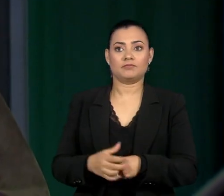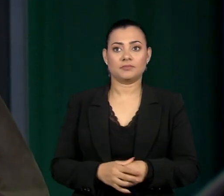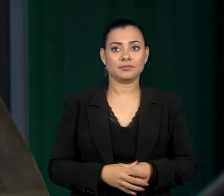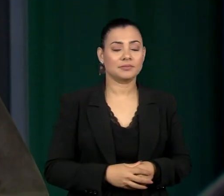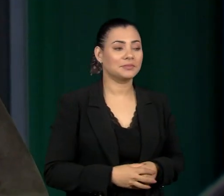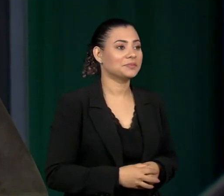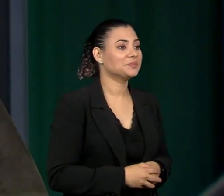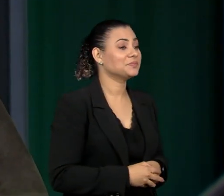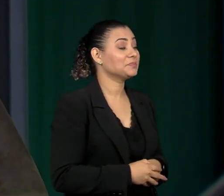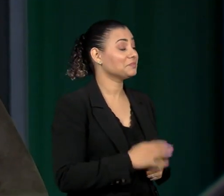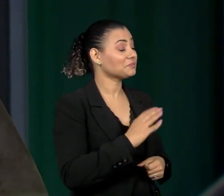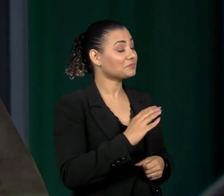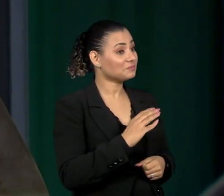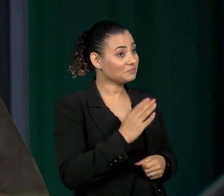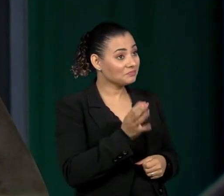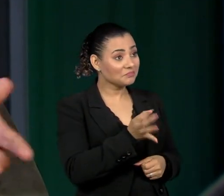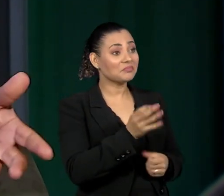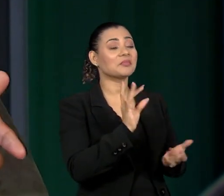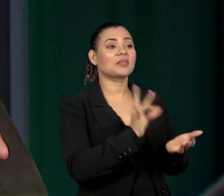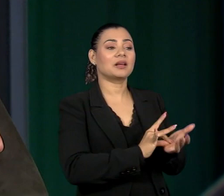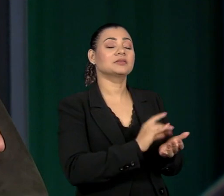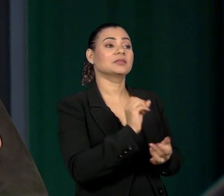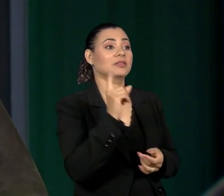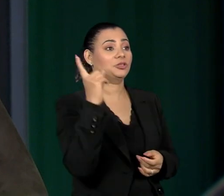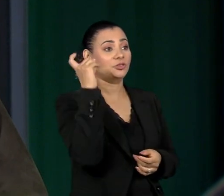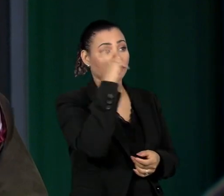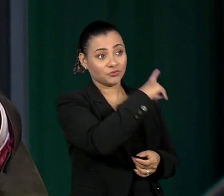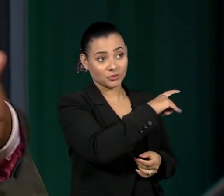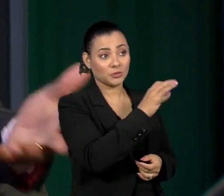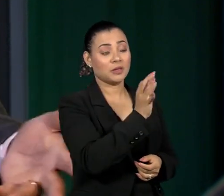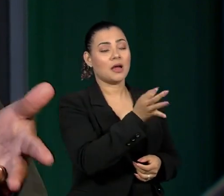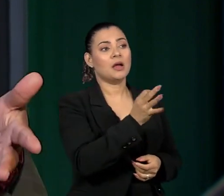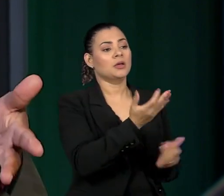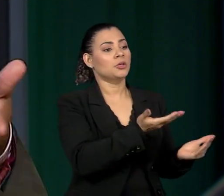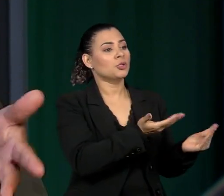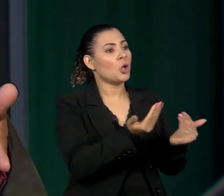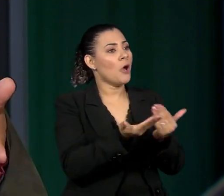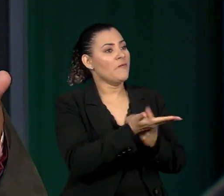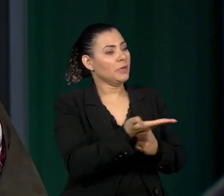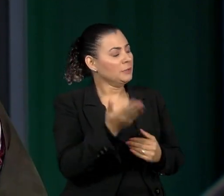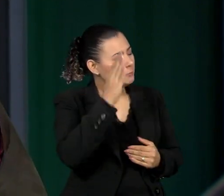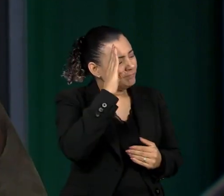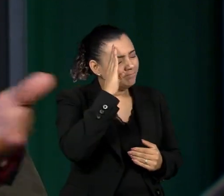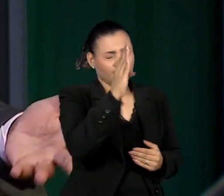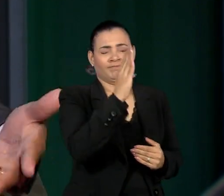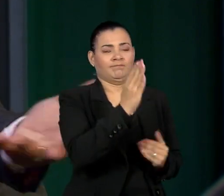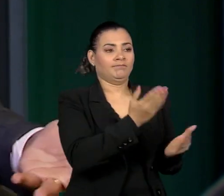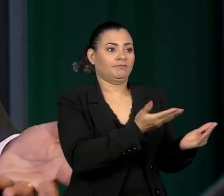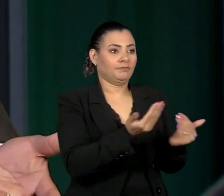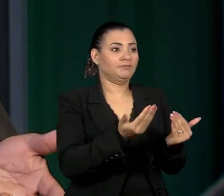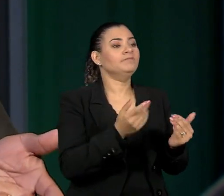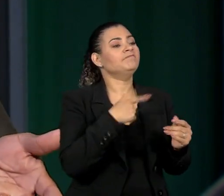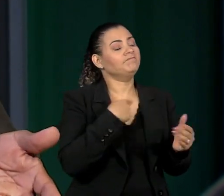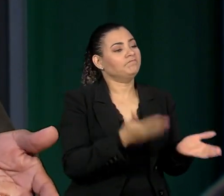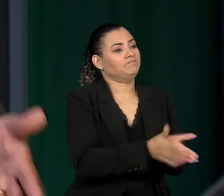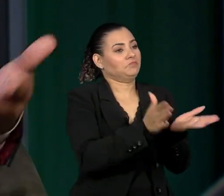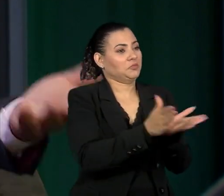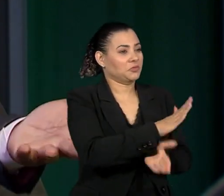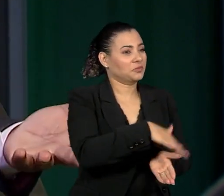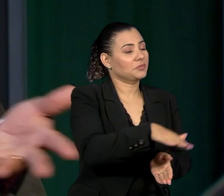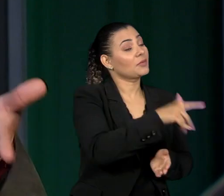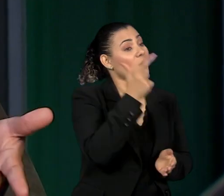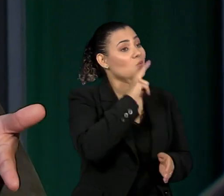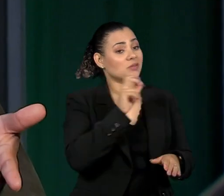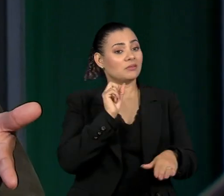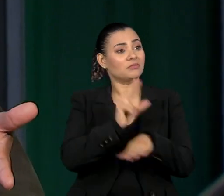estamos dizendo da dificuldade de jovem, sobretudo das classes mais populares,